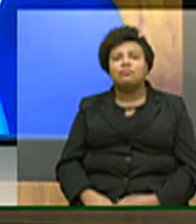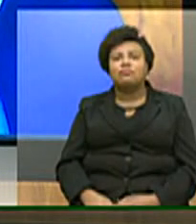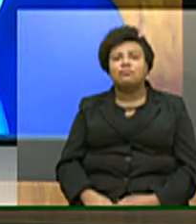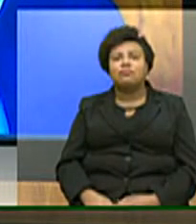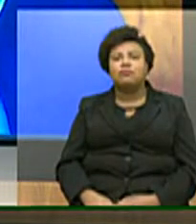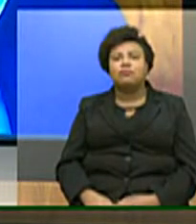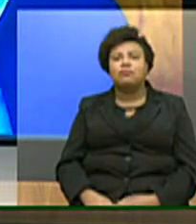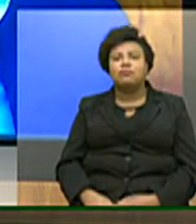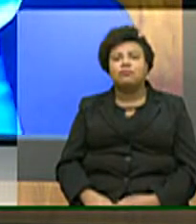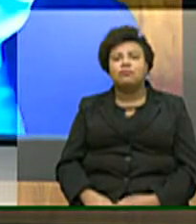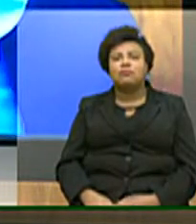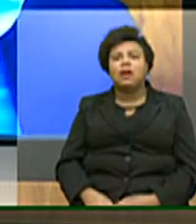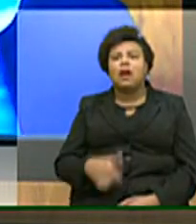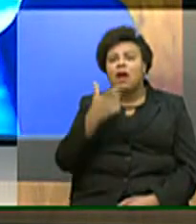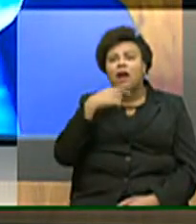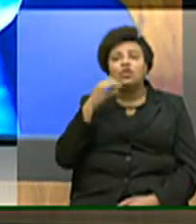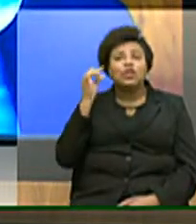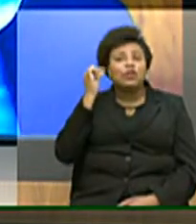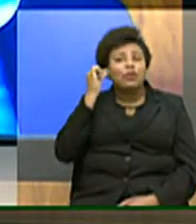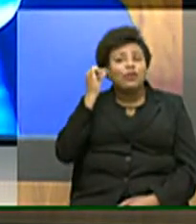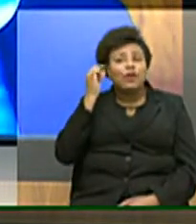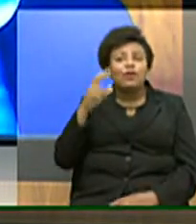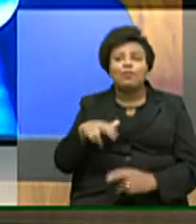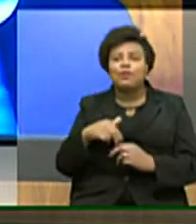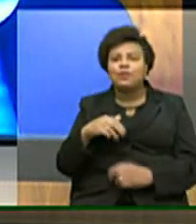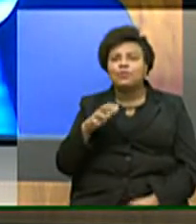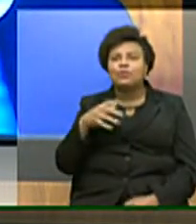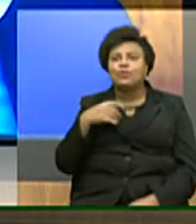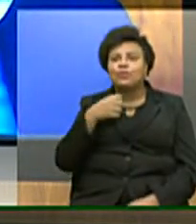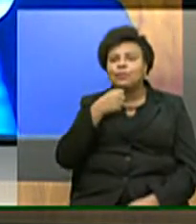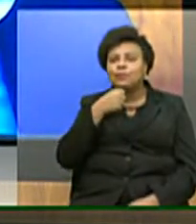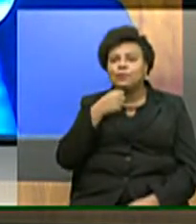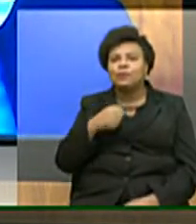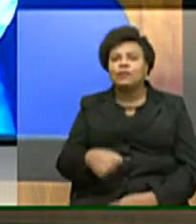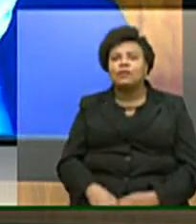O senhor acho que está no fone de ouvido aí, por isso que não está captando o seu áudio.